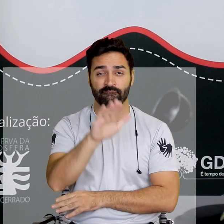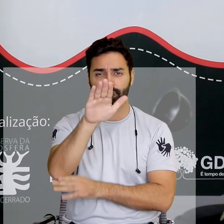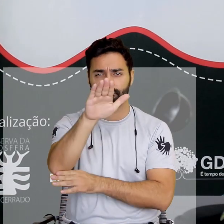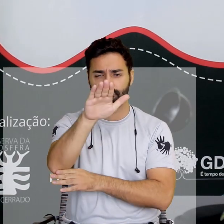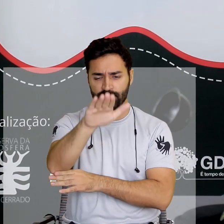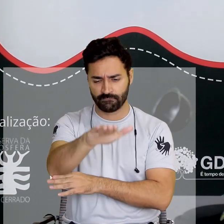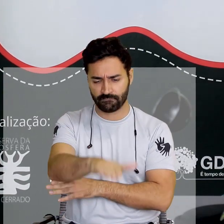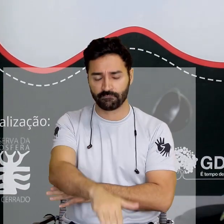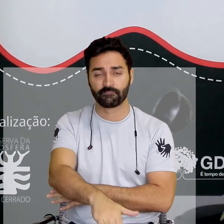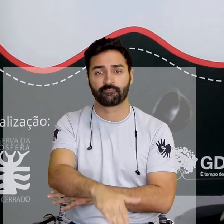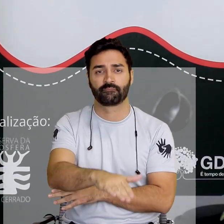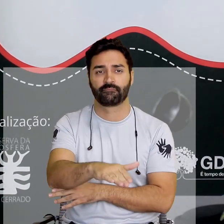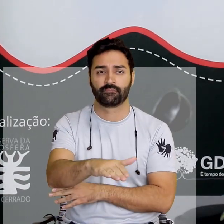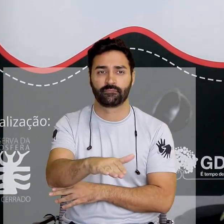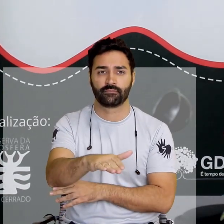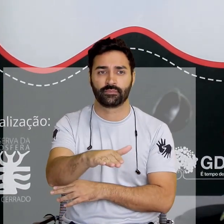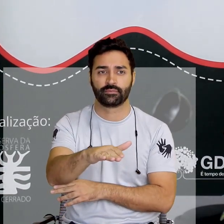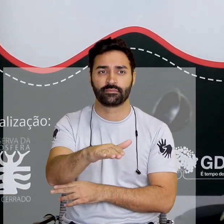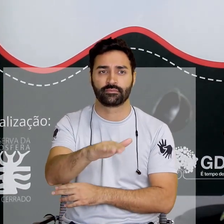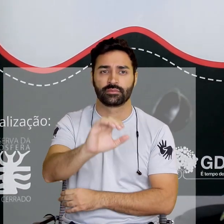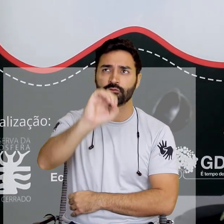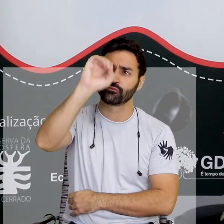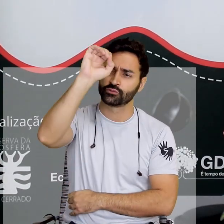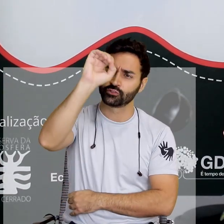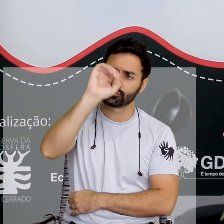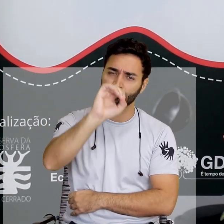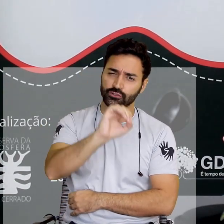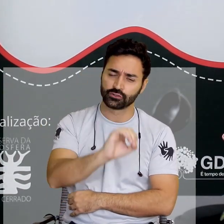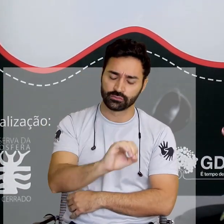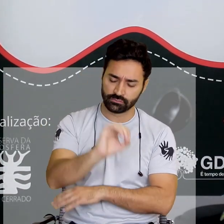Movimento de cima para baixo.